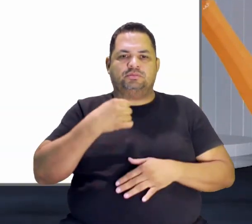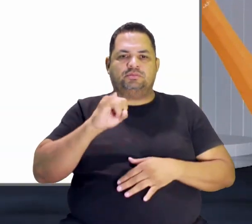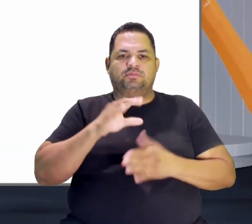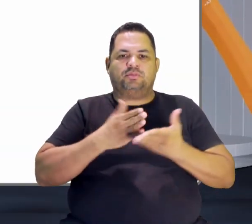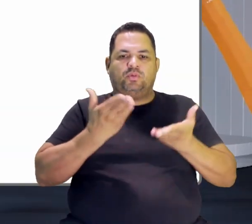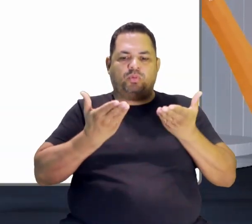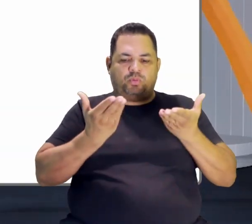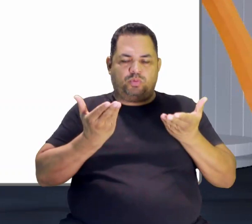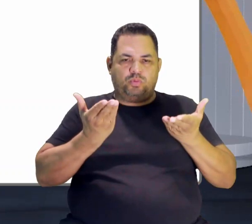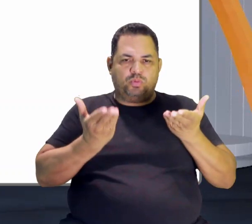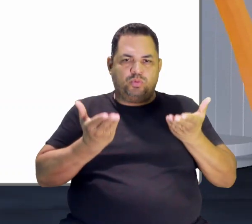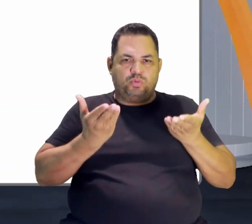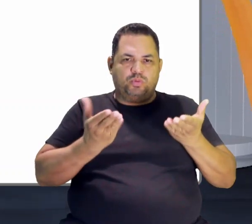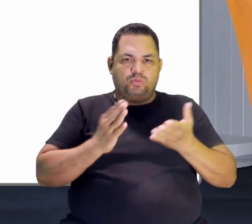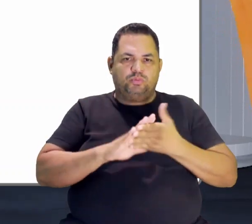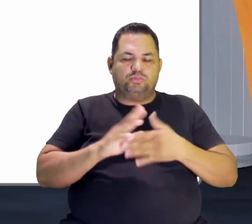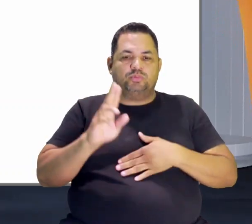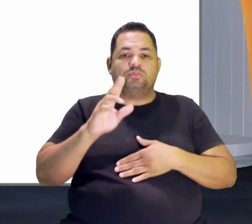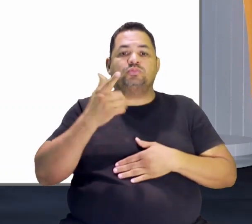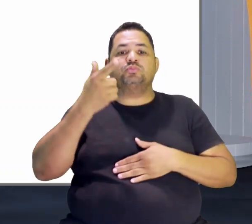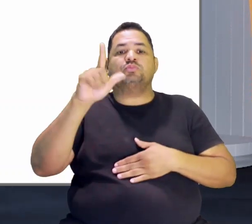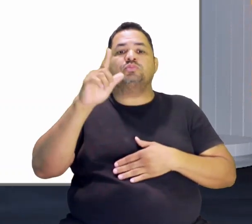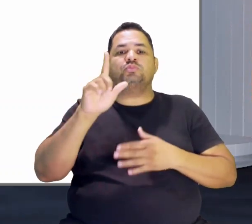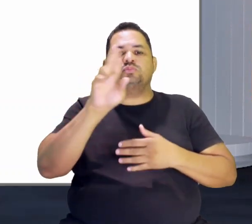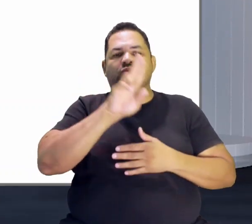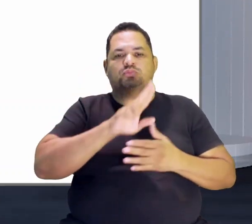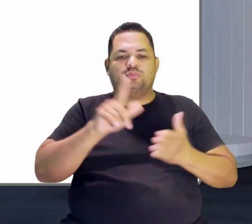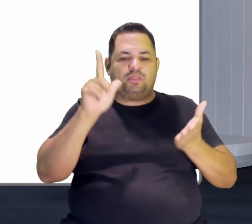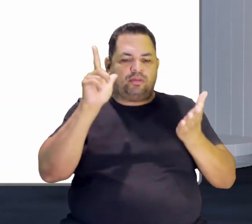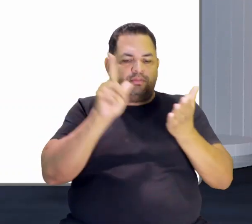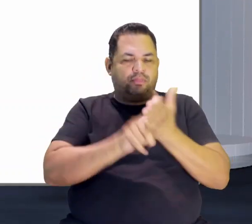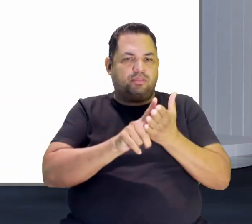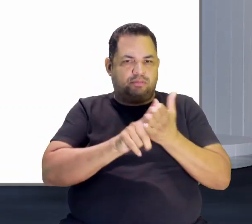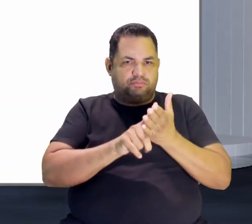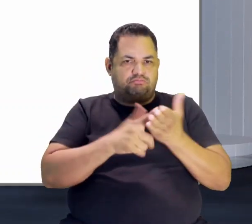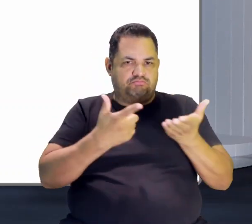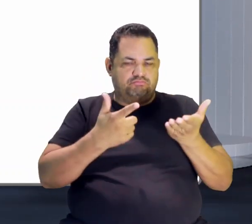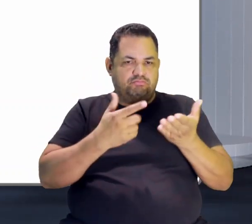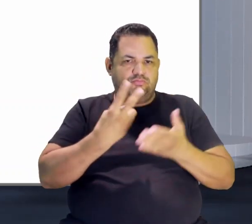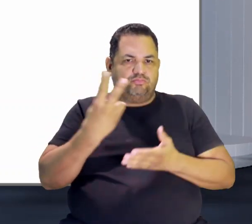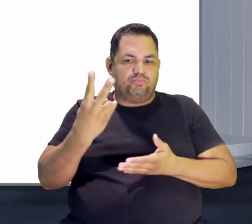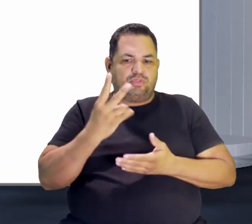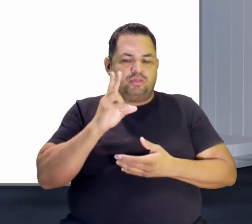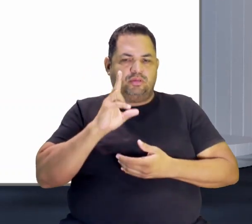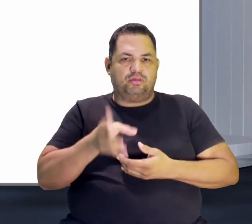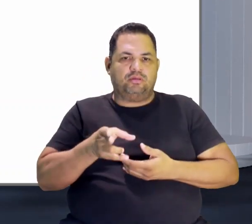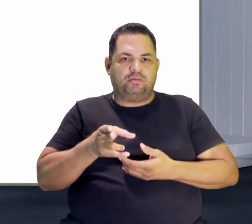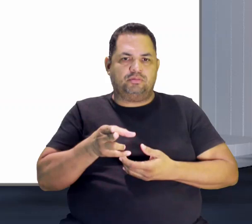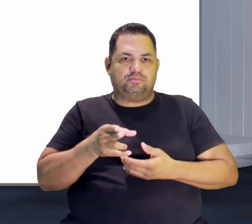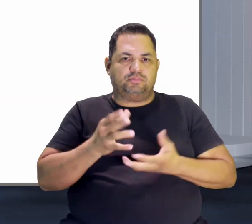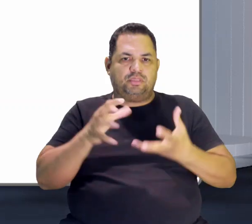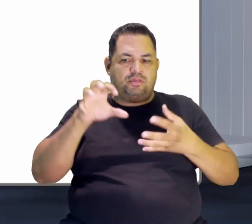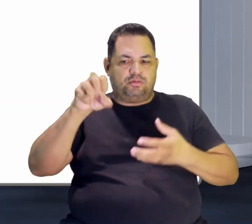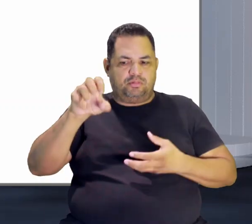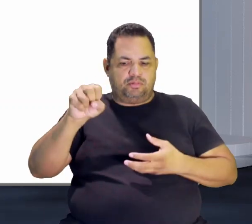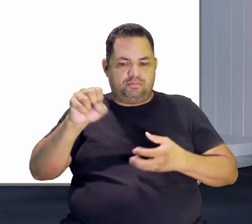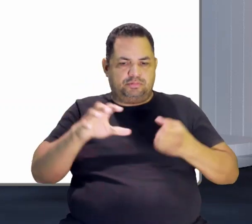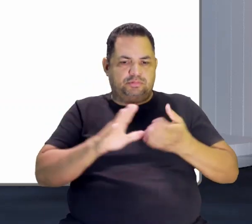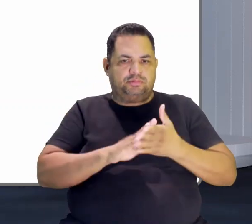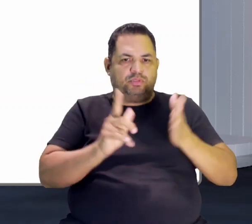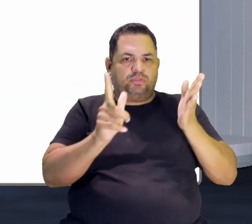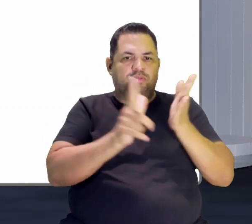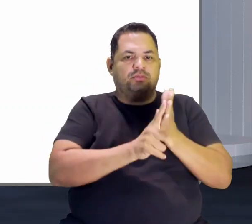o outro jovem que usou a folha de papel, que é o mesmo peso, duas folhas iguais, uma amassada e outra não.